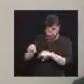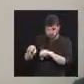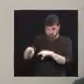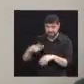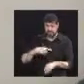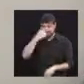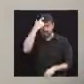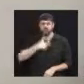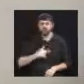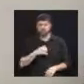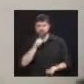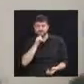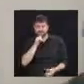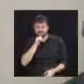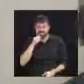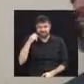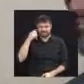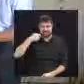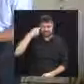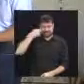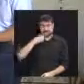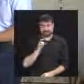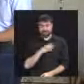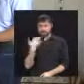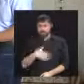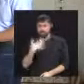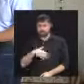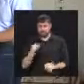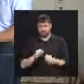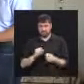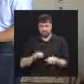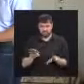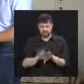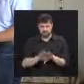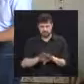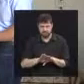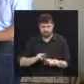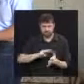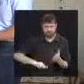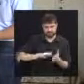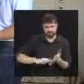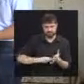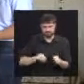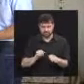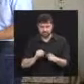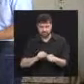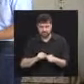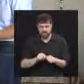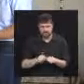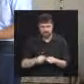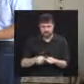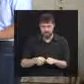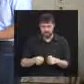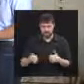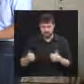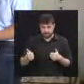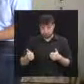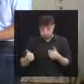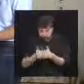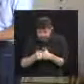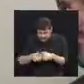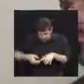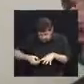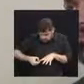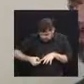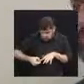eu tenho medo de dentista, tá? Morro de medo de dentista. Existe um microsistema de sujoca ao redor das unhas, em que você alivia a sua